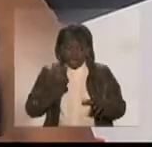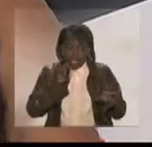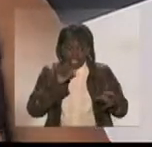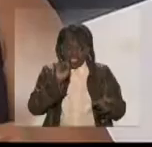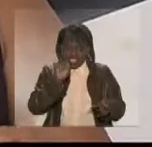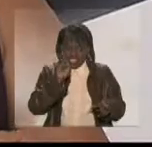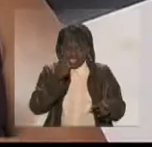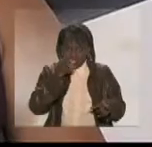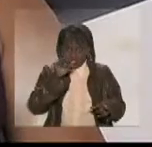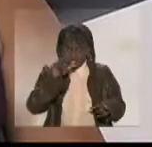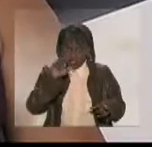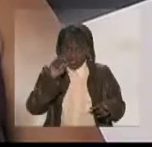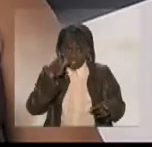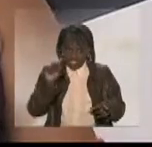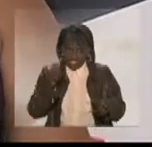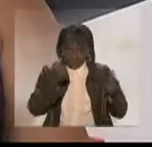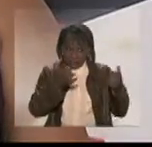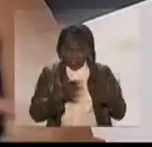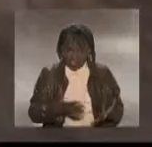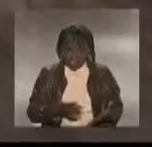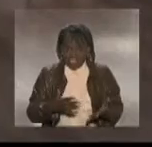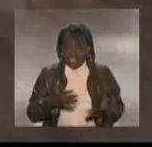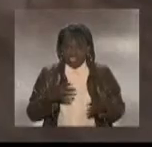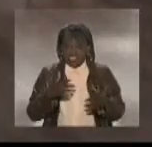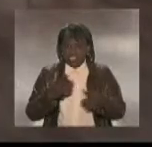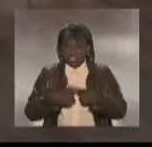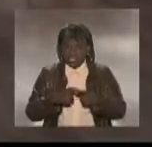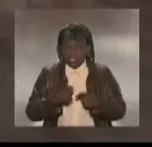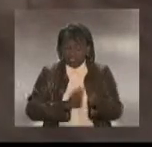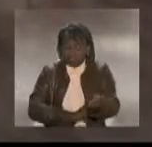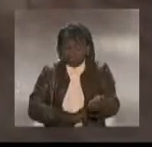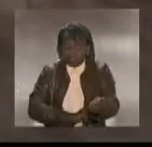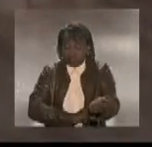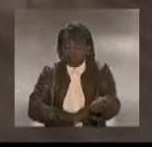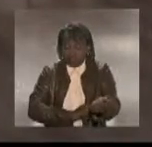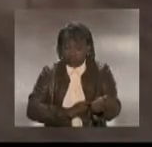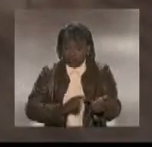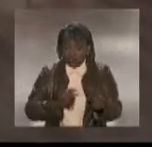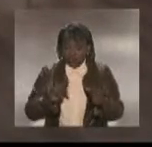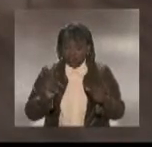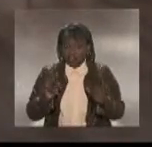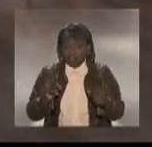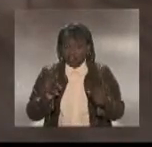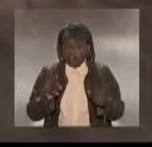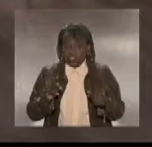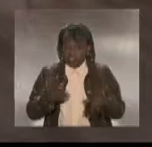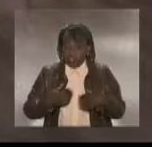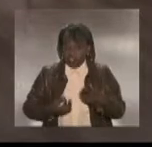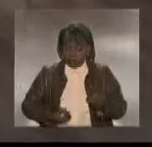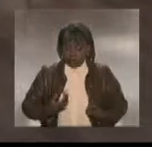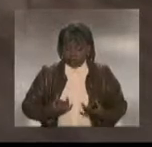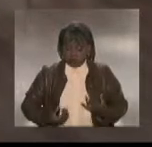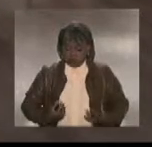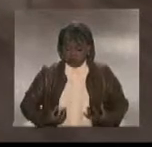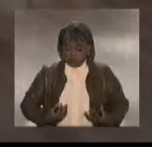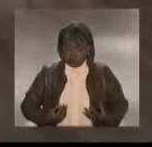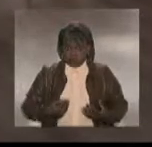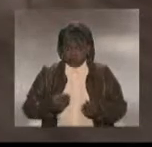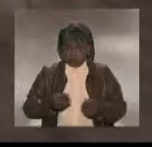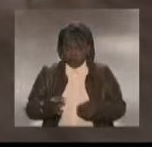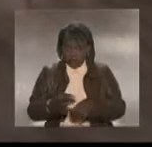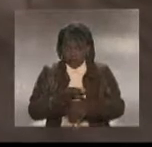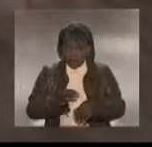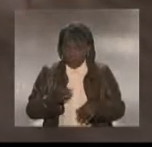sexóloga pode explicar. O estresse realmente Ela pensa que está e não os está. hormônios, inibe, ela às vezes não ovula, né?